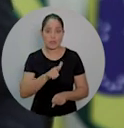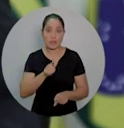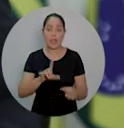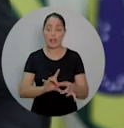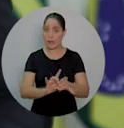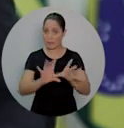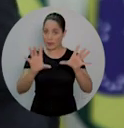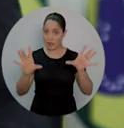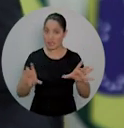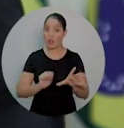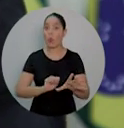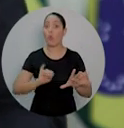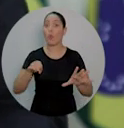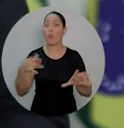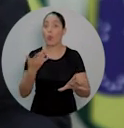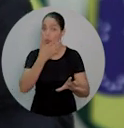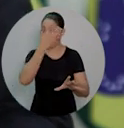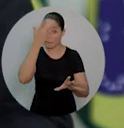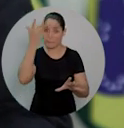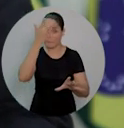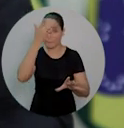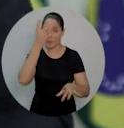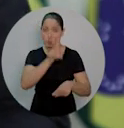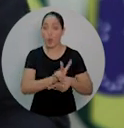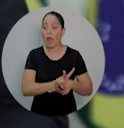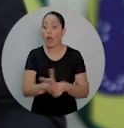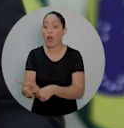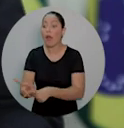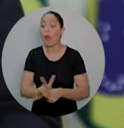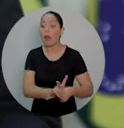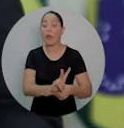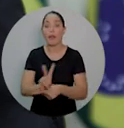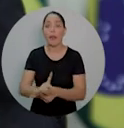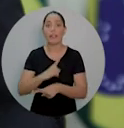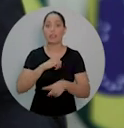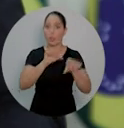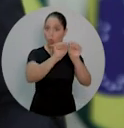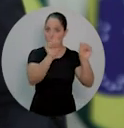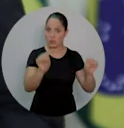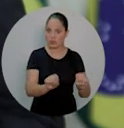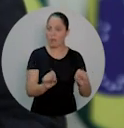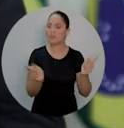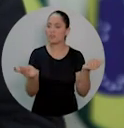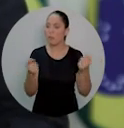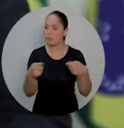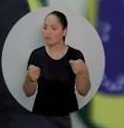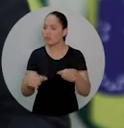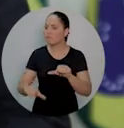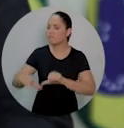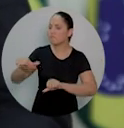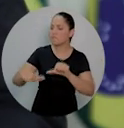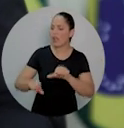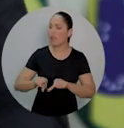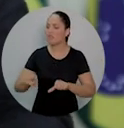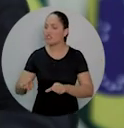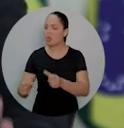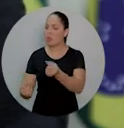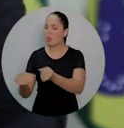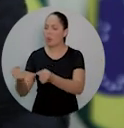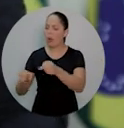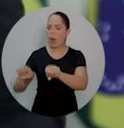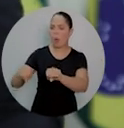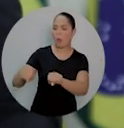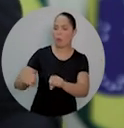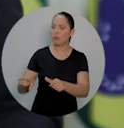da fiscalização, o agente de trânsito tiver acesso ao sistema informatizado que possibilite verificar se o veículo está ou não